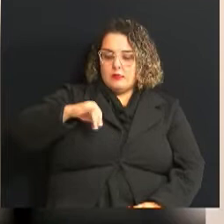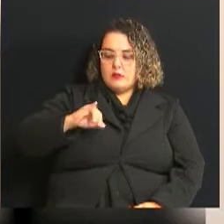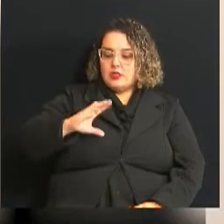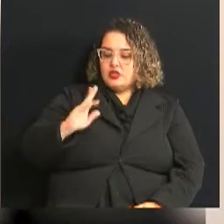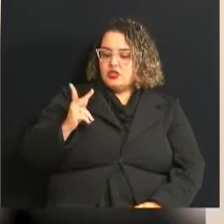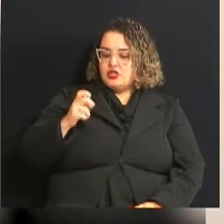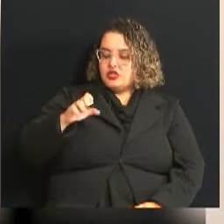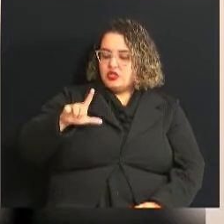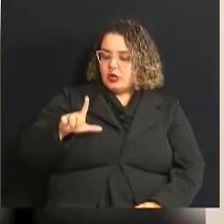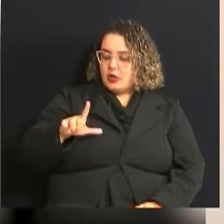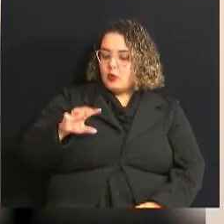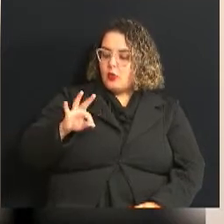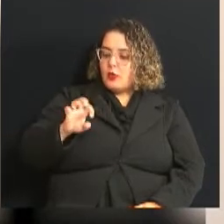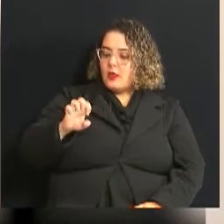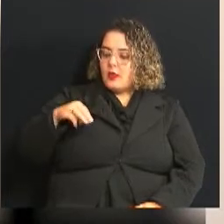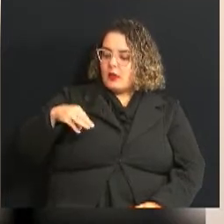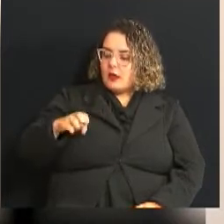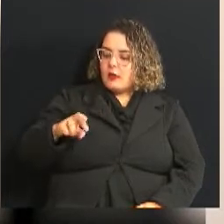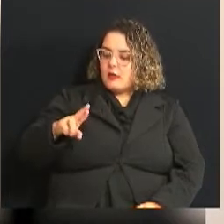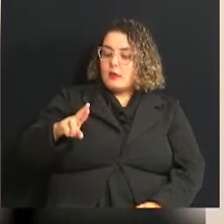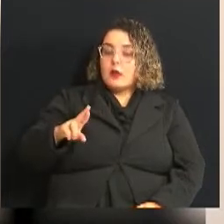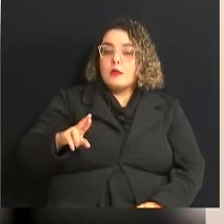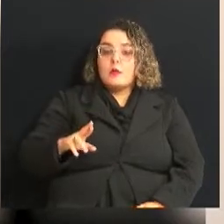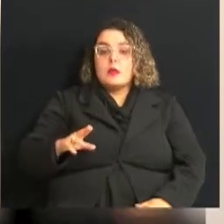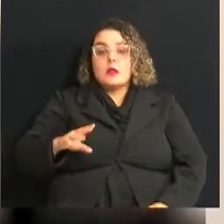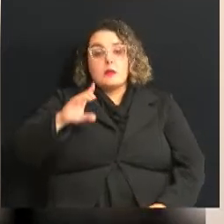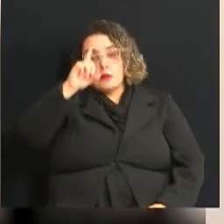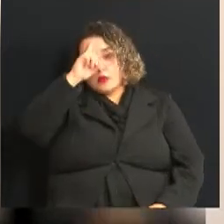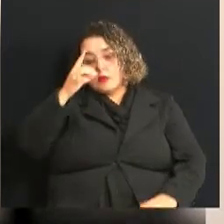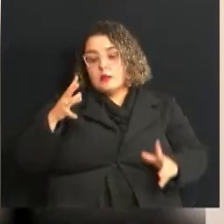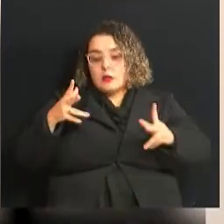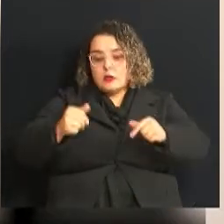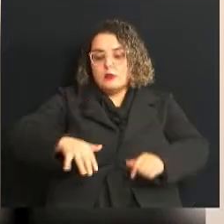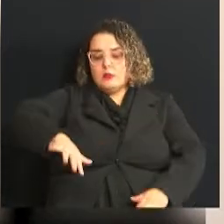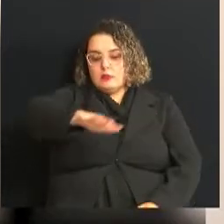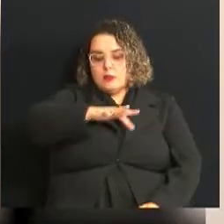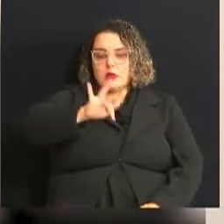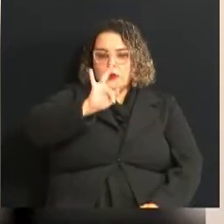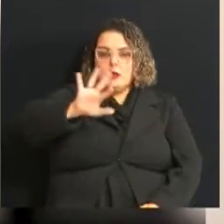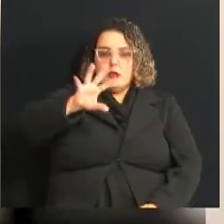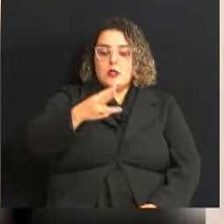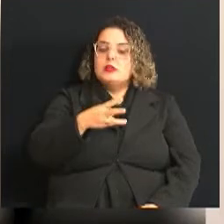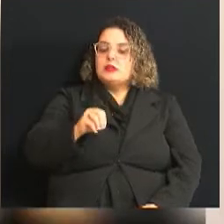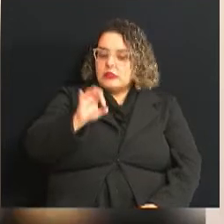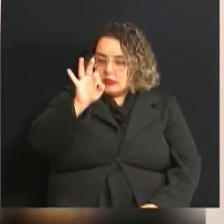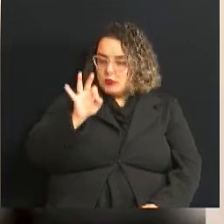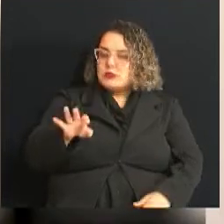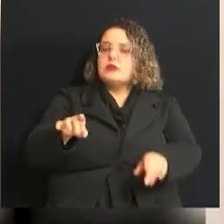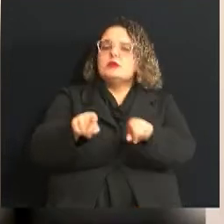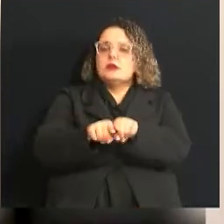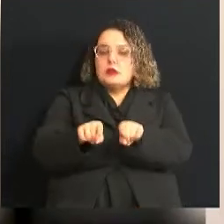instituiu para toda a administração federal também a cota de 30%